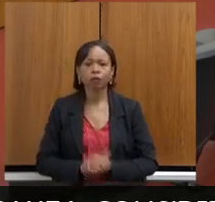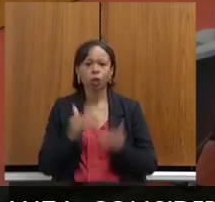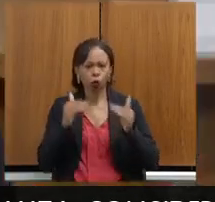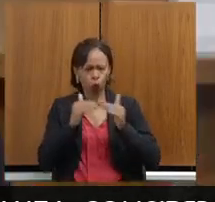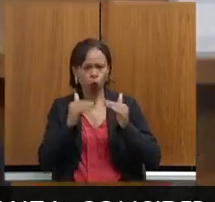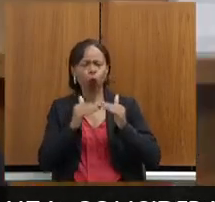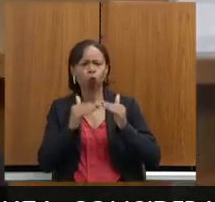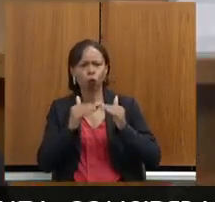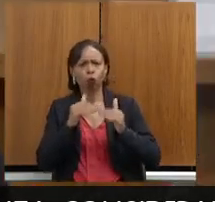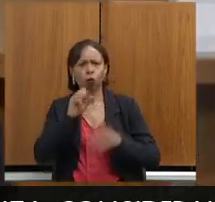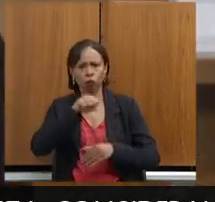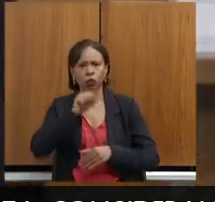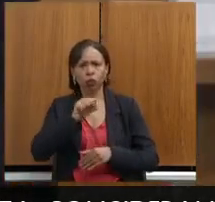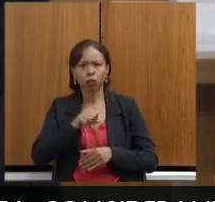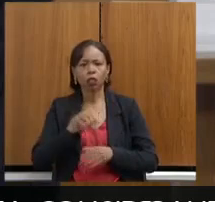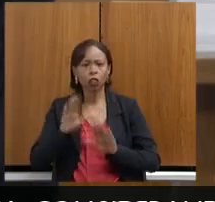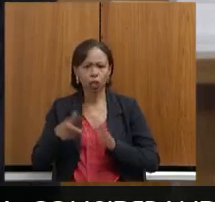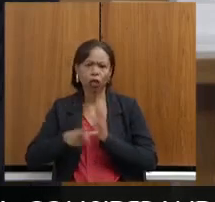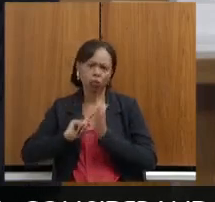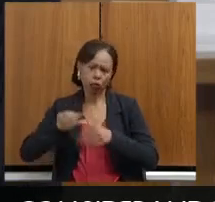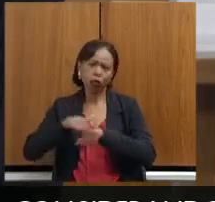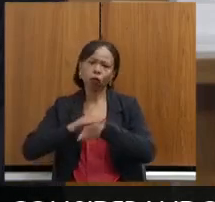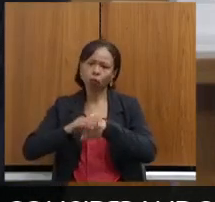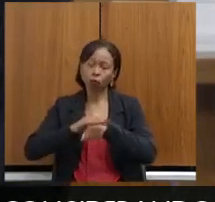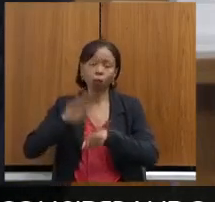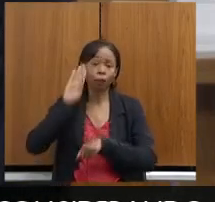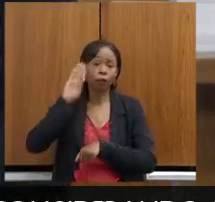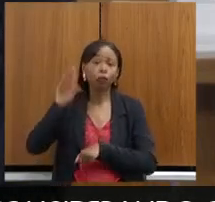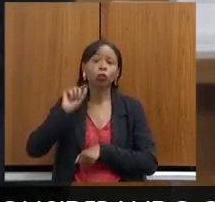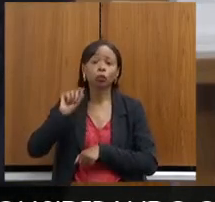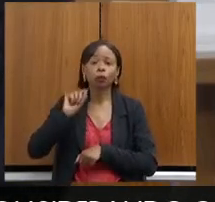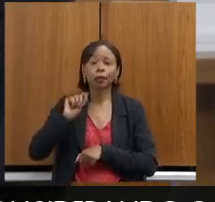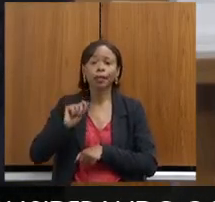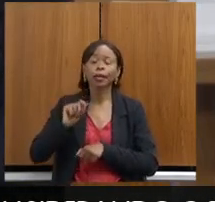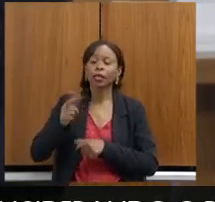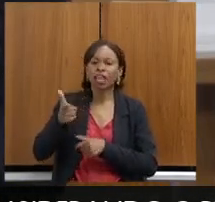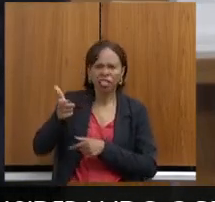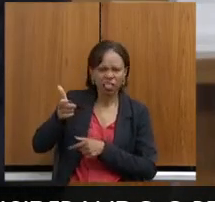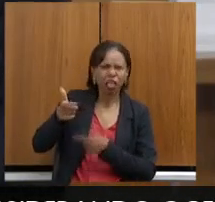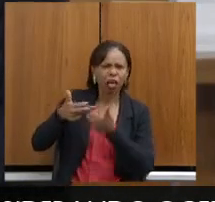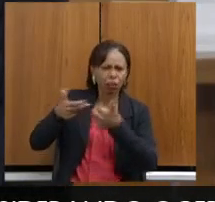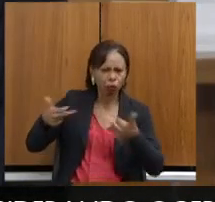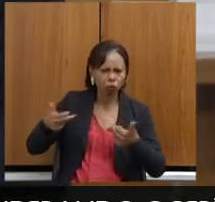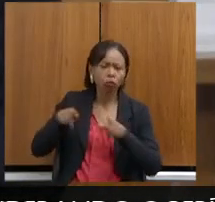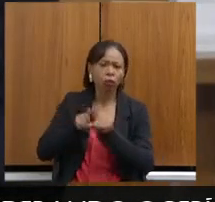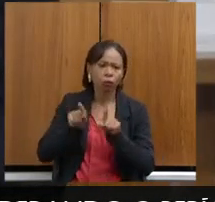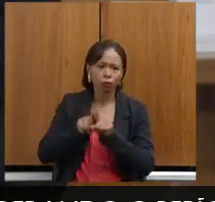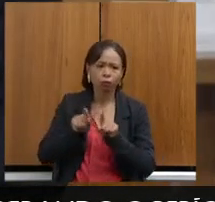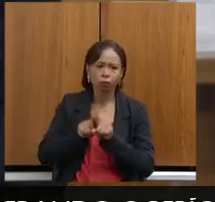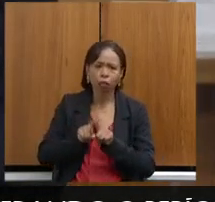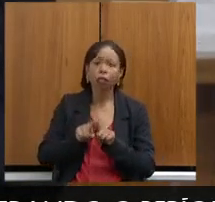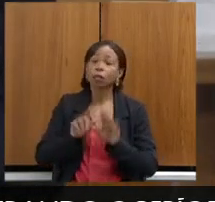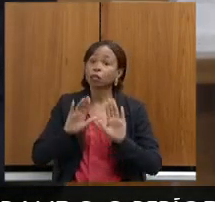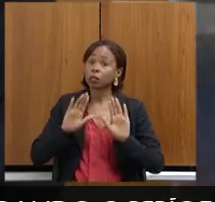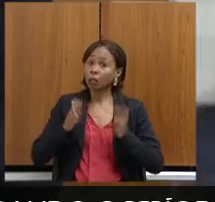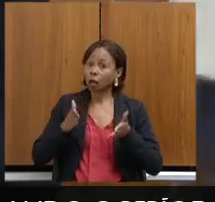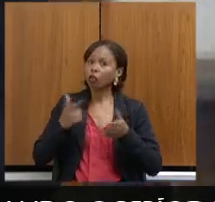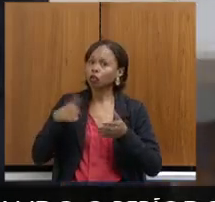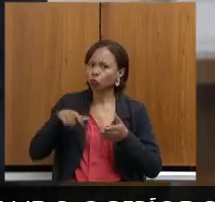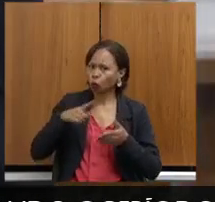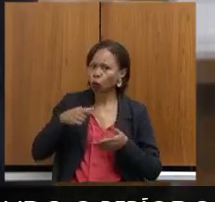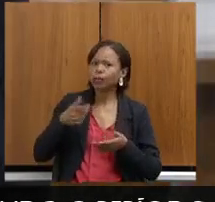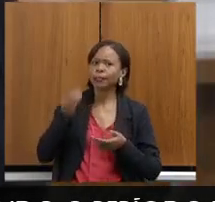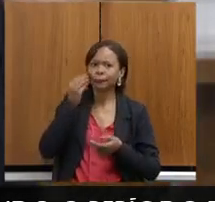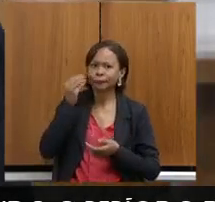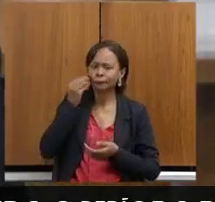com doutor grilo nós já temos confortavelmente Ok disso né Principalmente colocar o acautelamento das armas e é o tá no nosso radar que isso